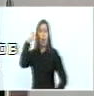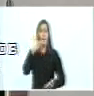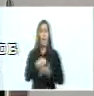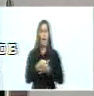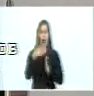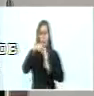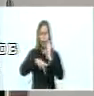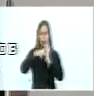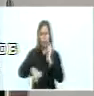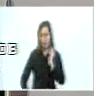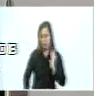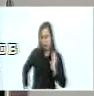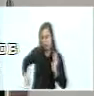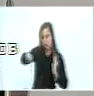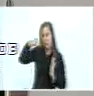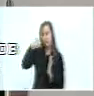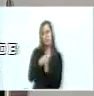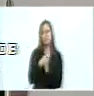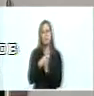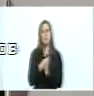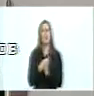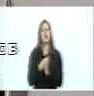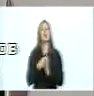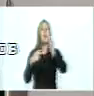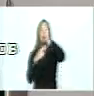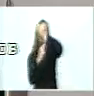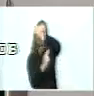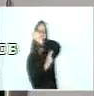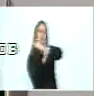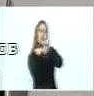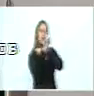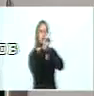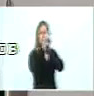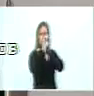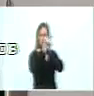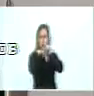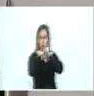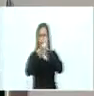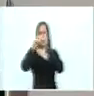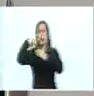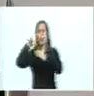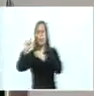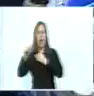do meu bolso, da ponta do Vale do Sol, que liga o Nova Era. Obrigado e boa noite para todos.